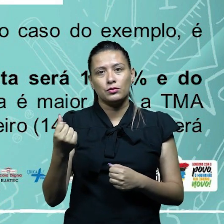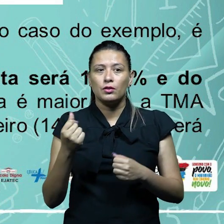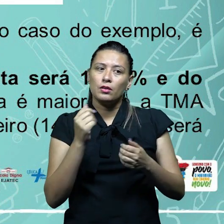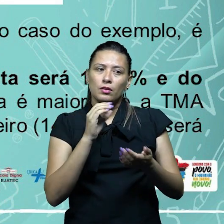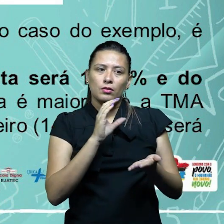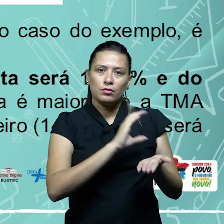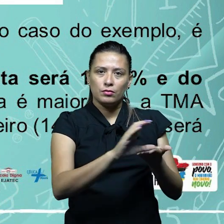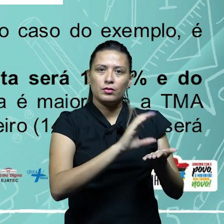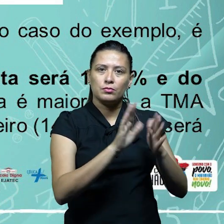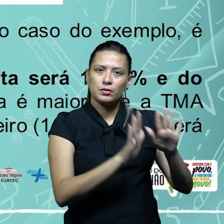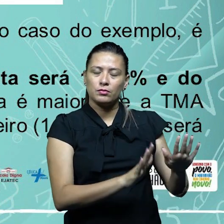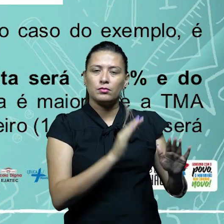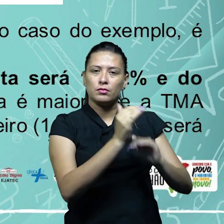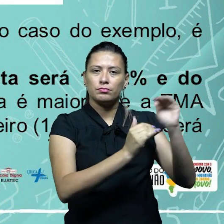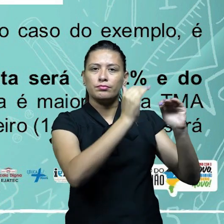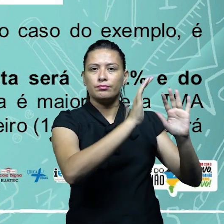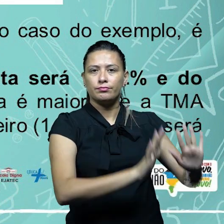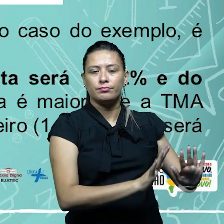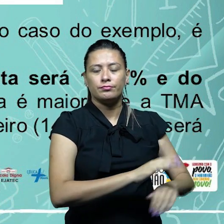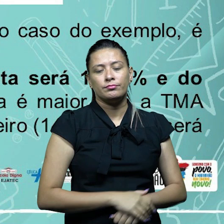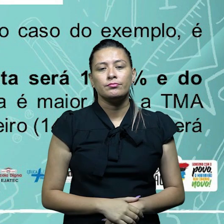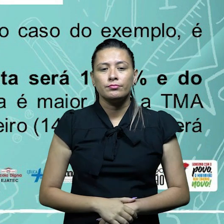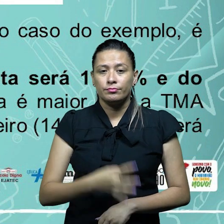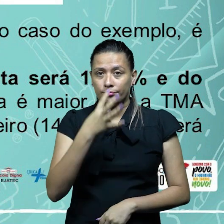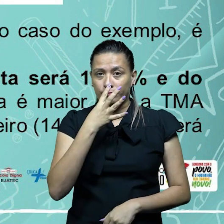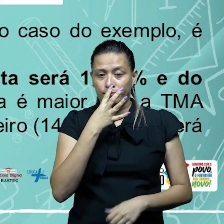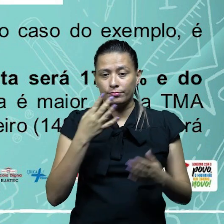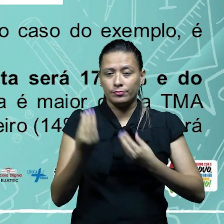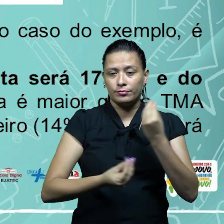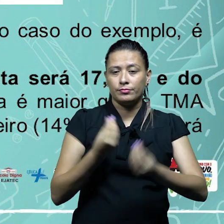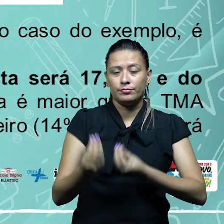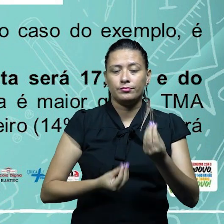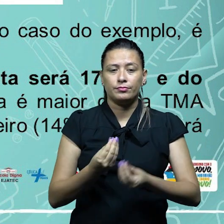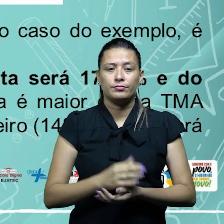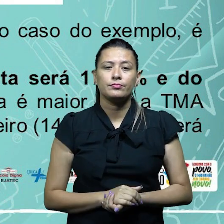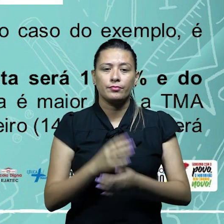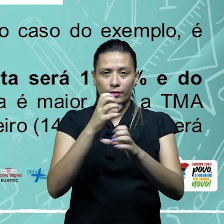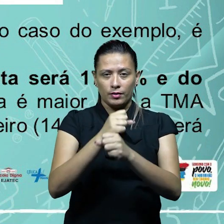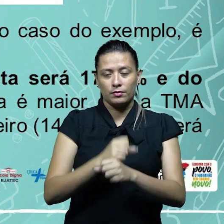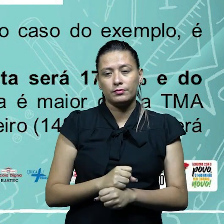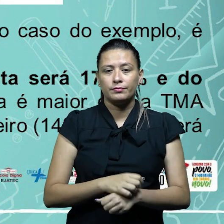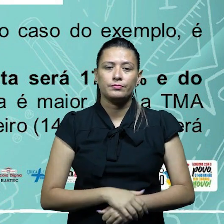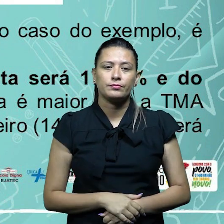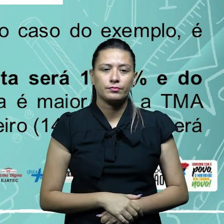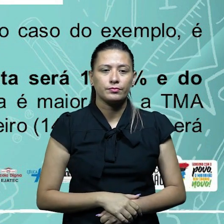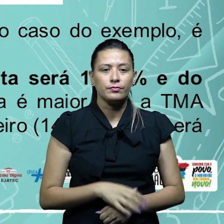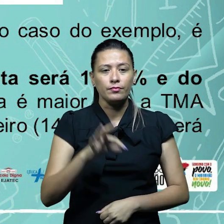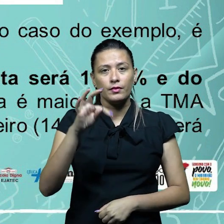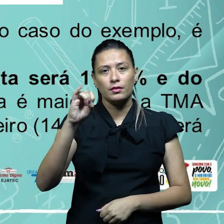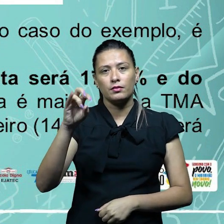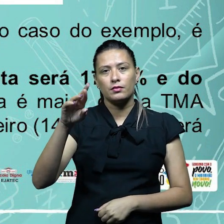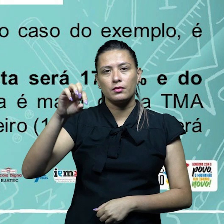desse cálculo. Ó. Então, para o dilema da bicicleta, ó, o TIRM, a taxa interna de